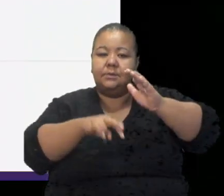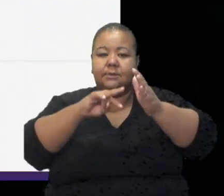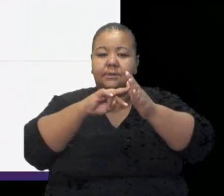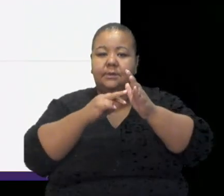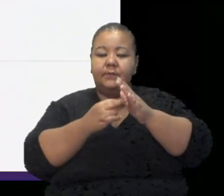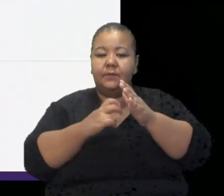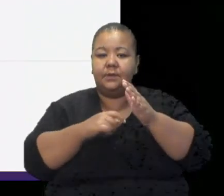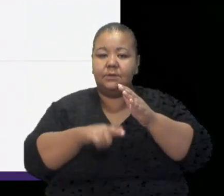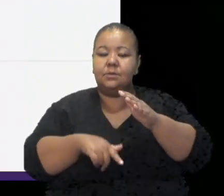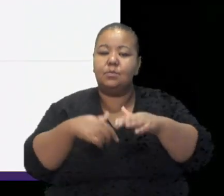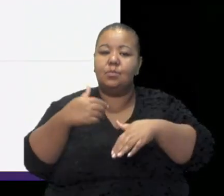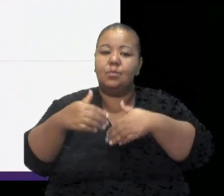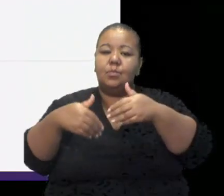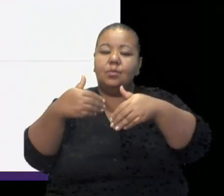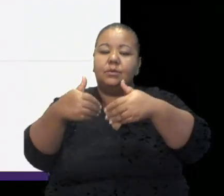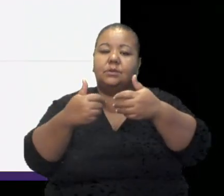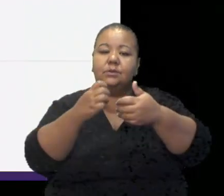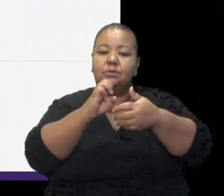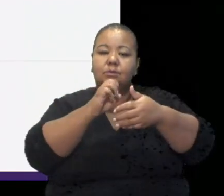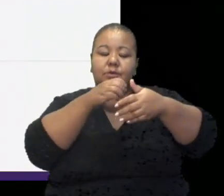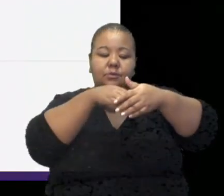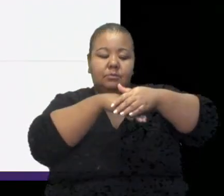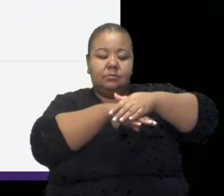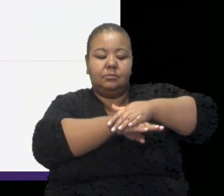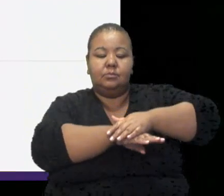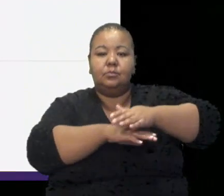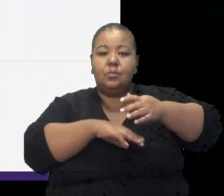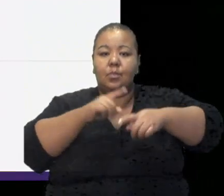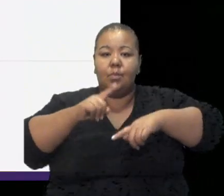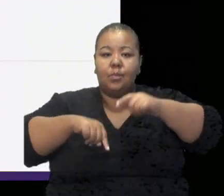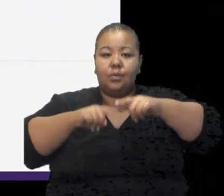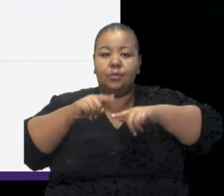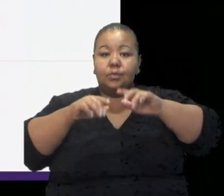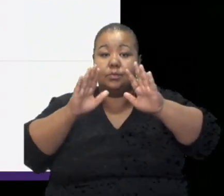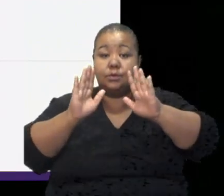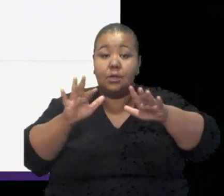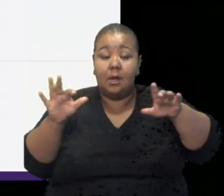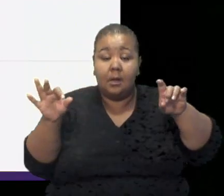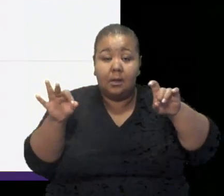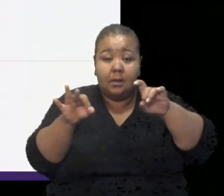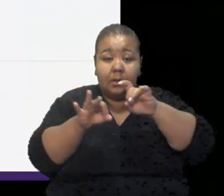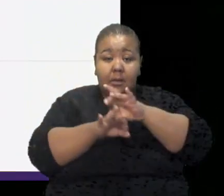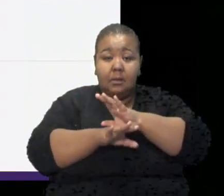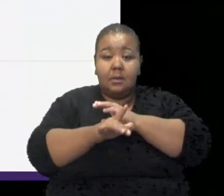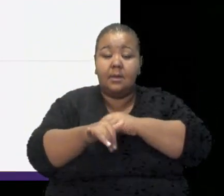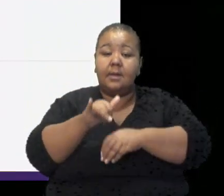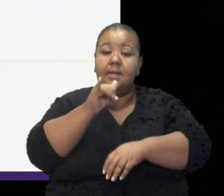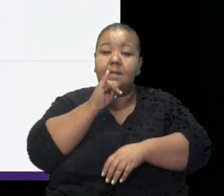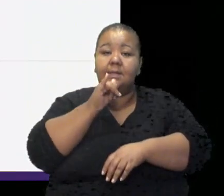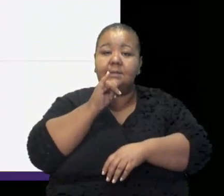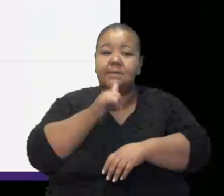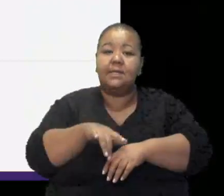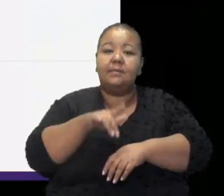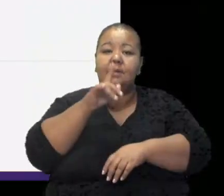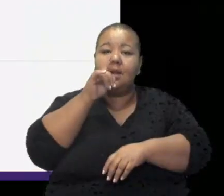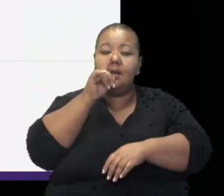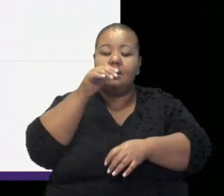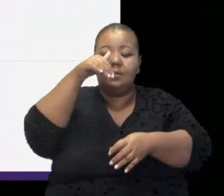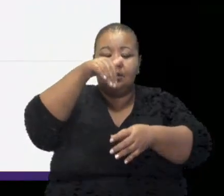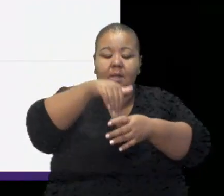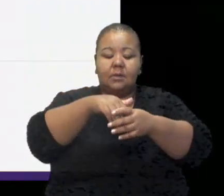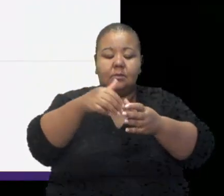que a gente tem um processo de estocagem que o produto já está finalizado. Exemplo, líquidos em